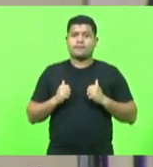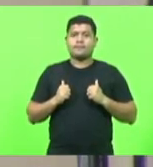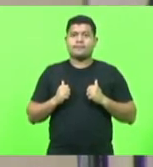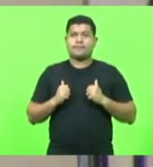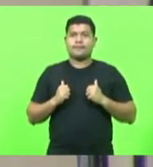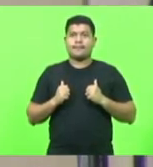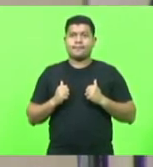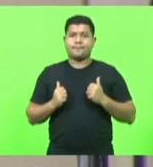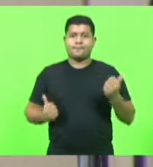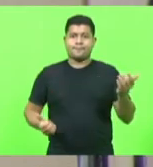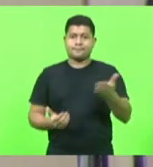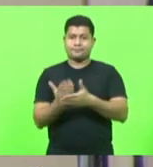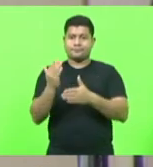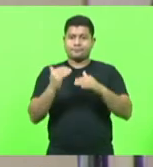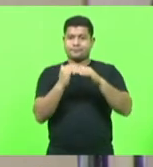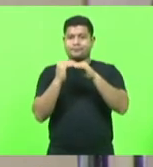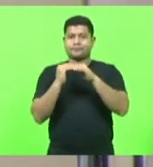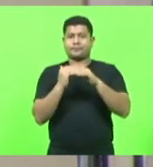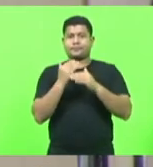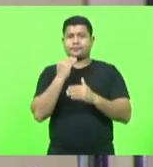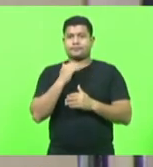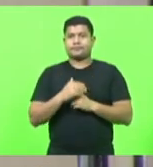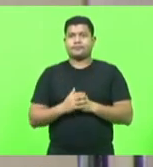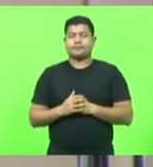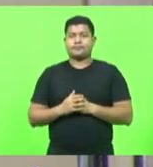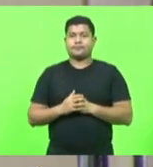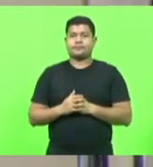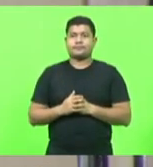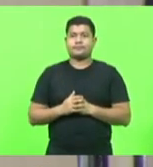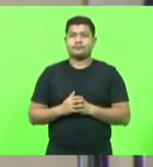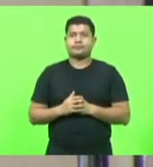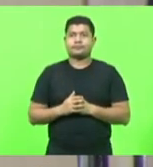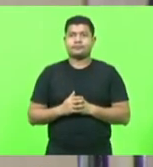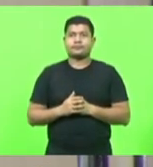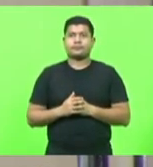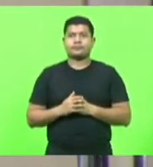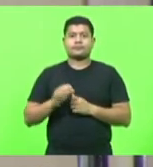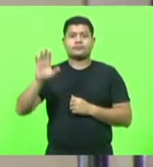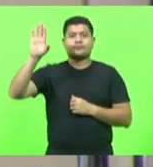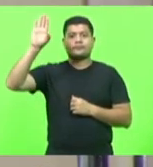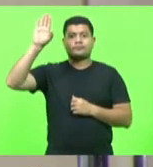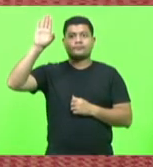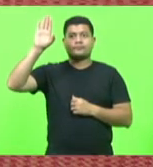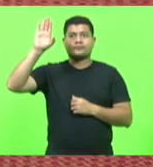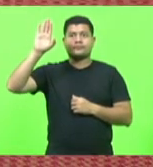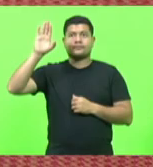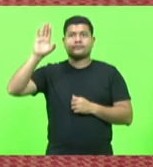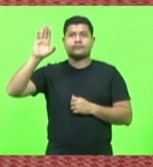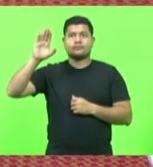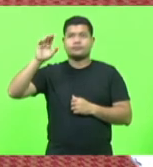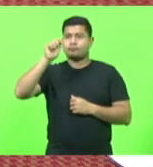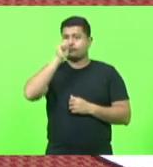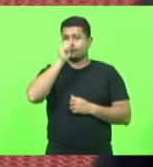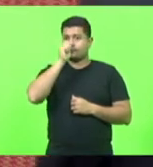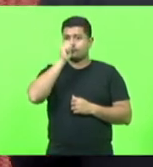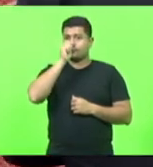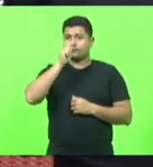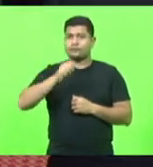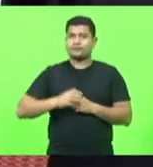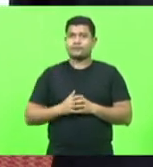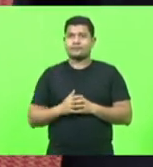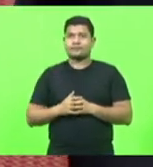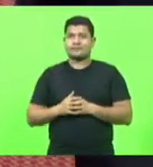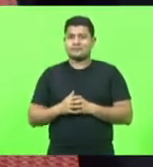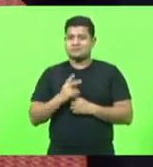encontram. Aprovado por unanimidade. Pela ordem, presidente. Obrigado. Pela ordem, deputado João Amin. Parece manezinho que...